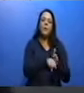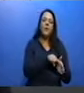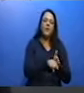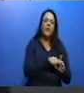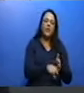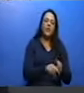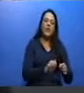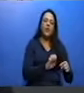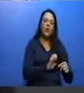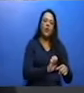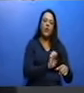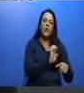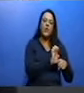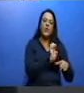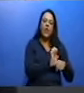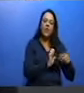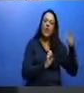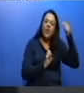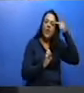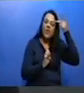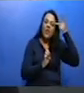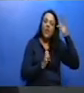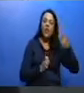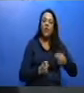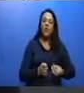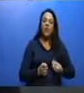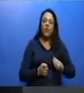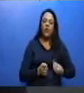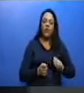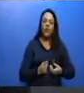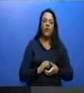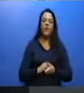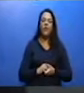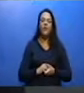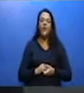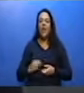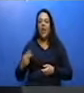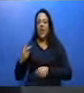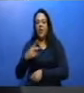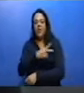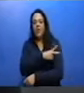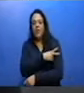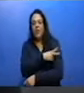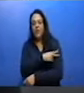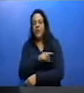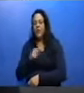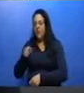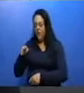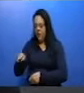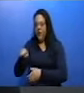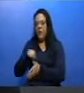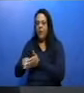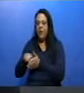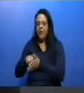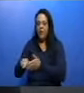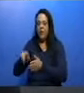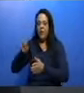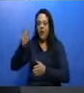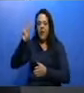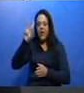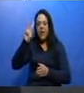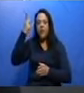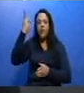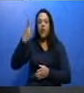moro. No segundo ano, você fez uma pesquisa para contar a história da sua vida. No